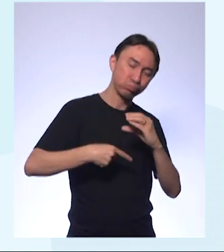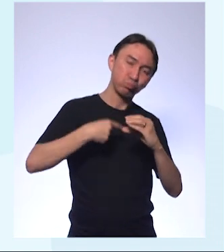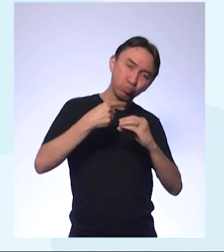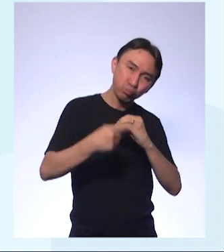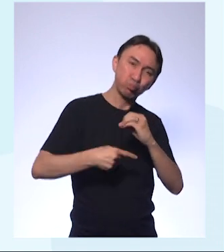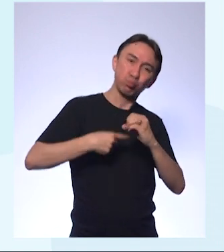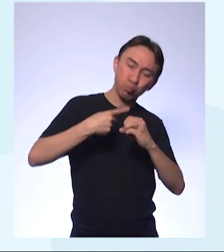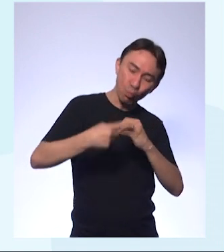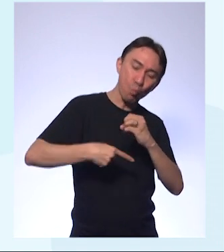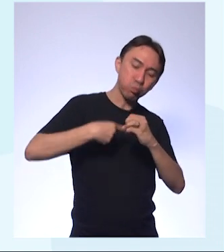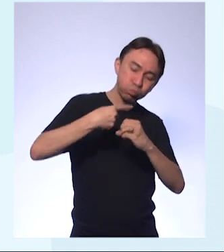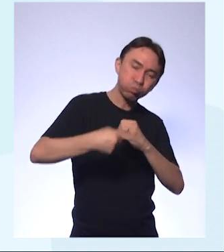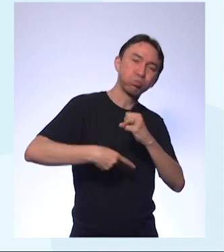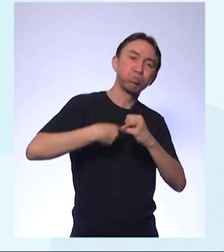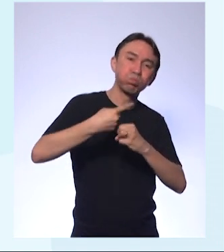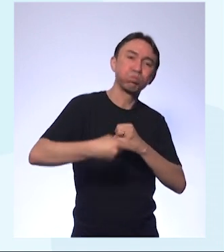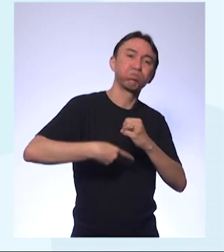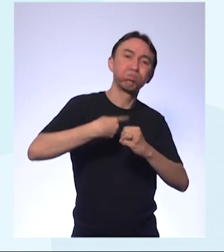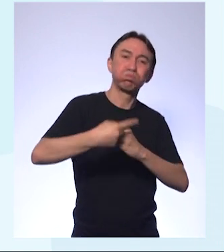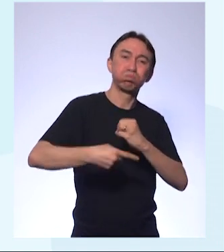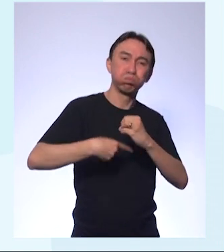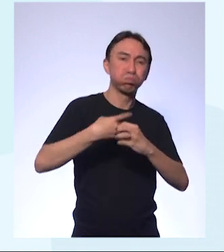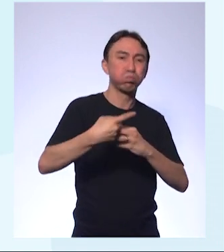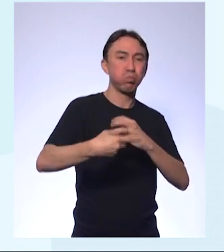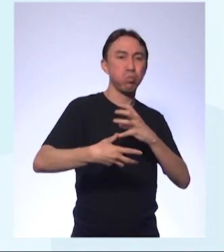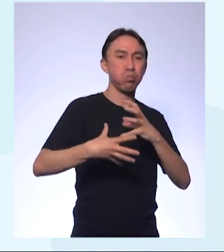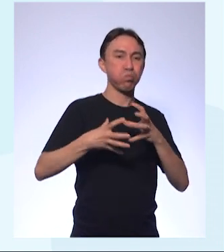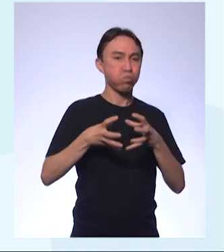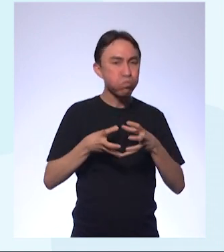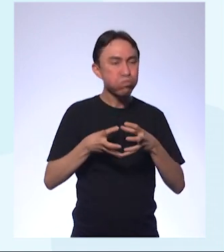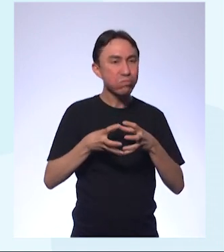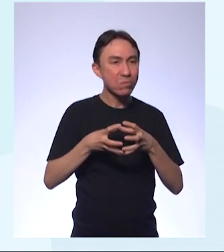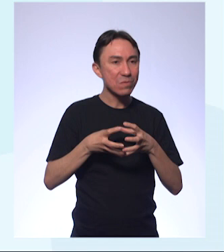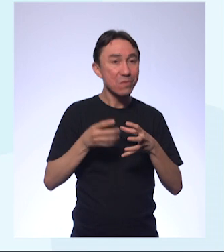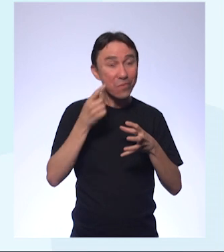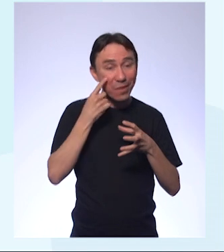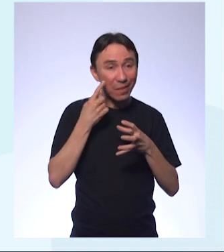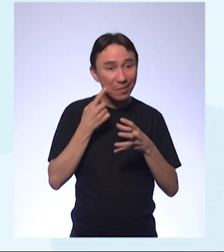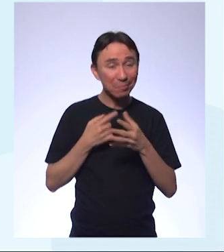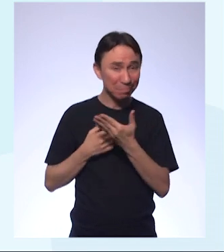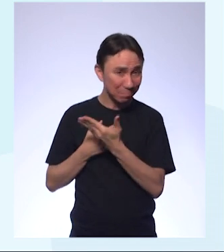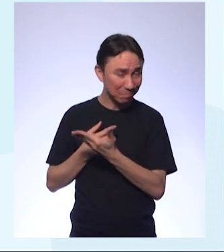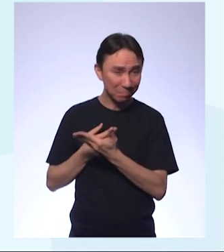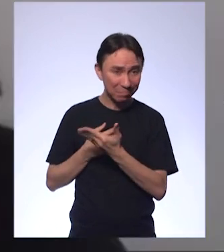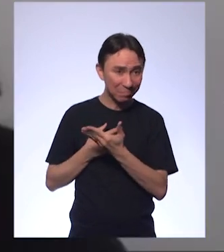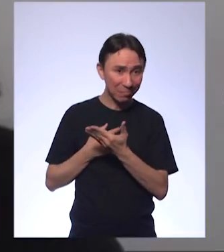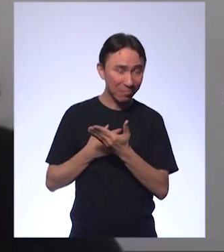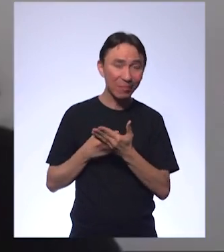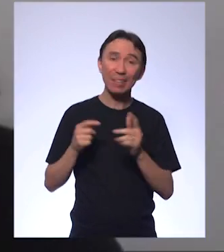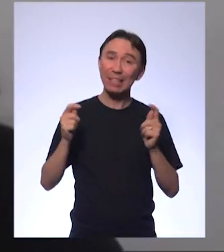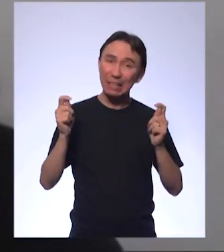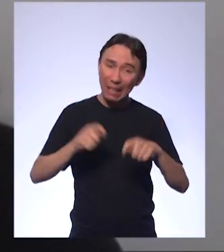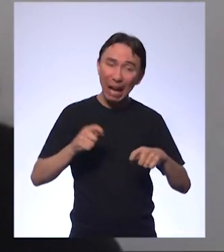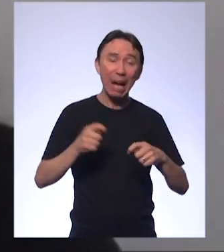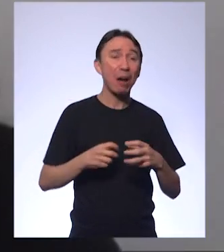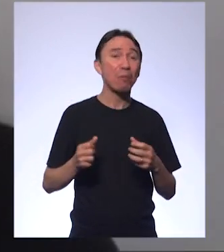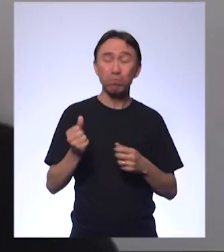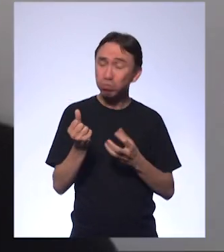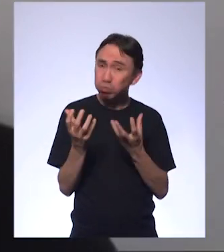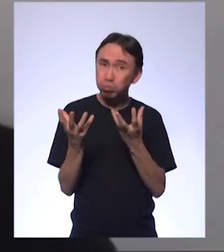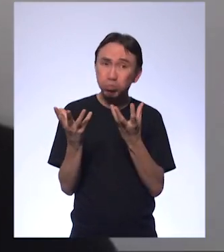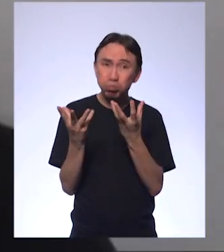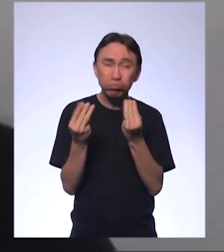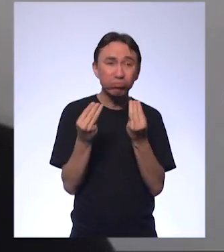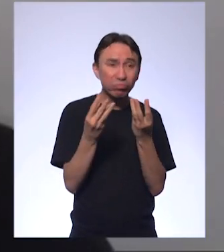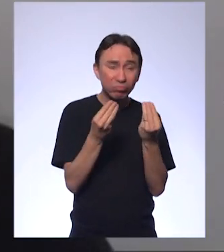novelo ali, e olha como que a gente consegue, em um determinado espaço pequeno, ter uma grande quantidade ali